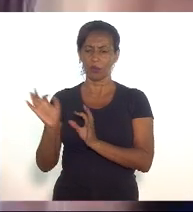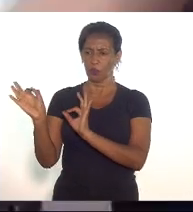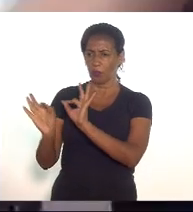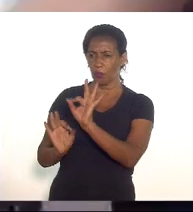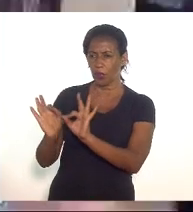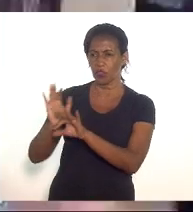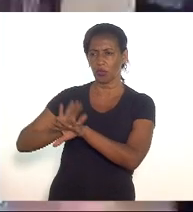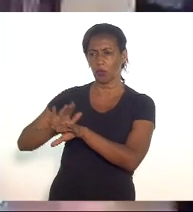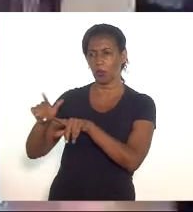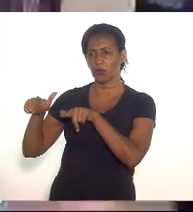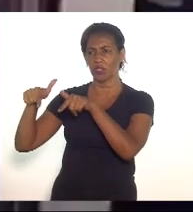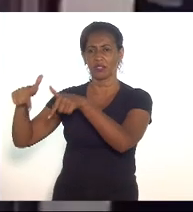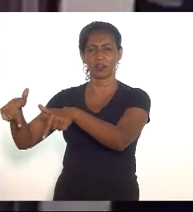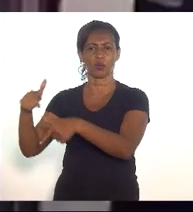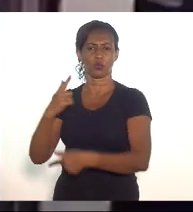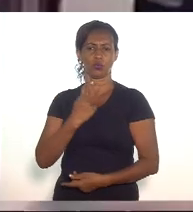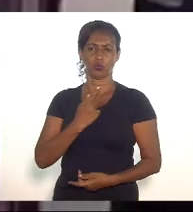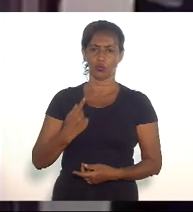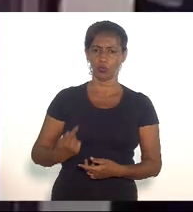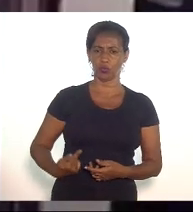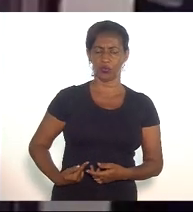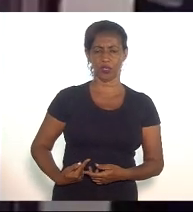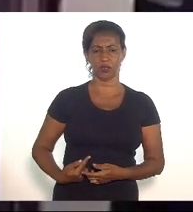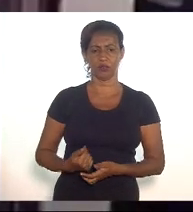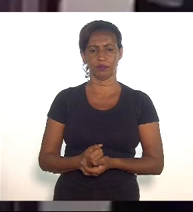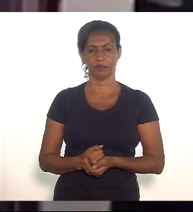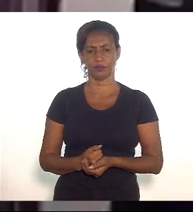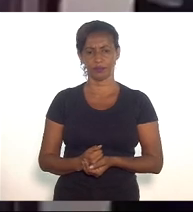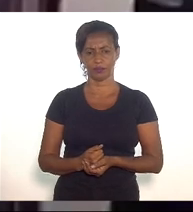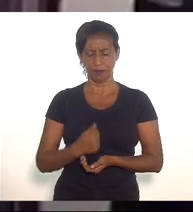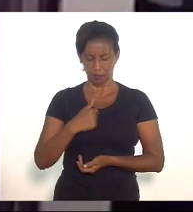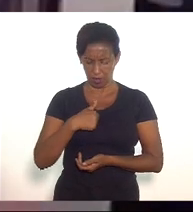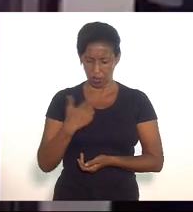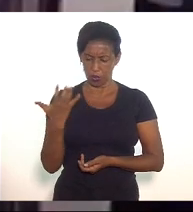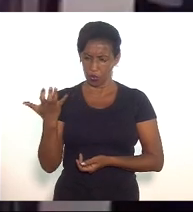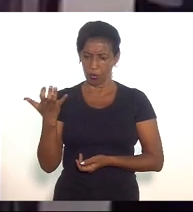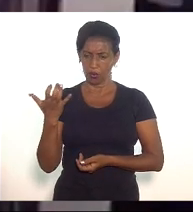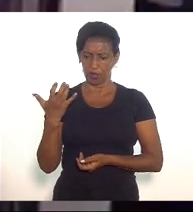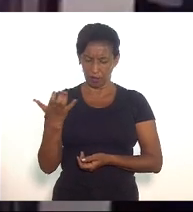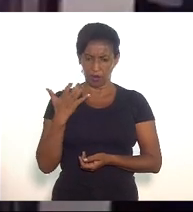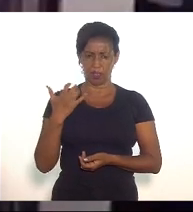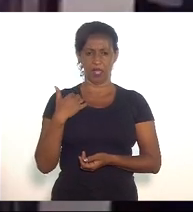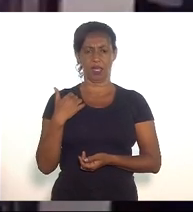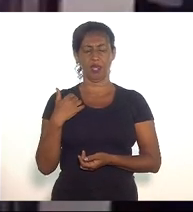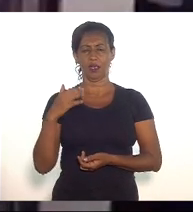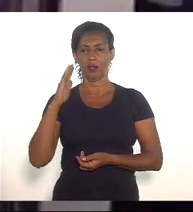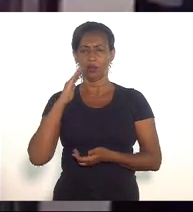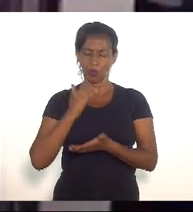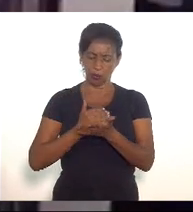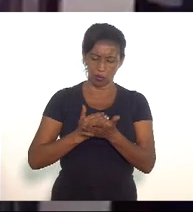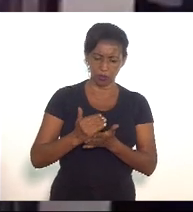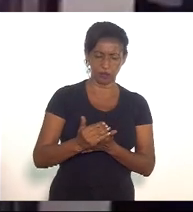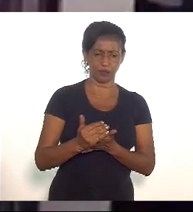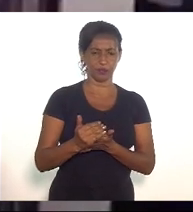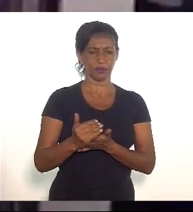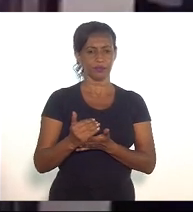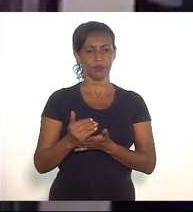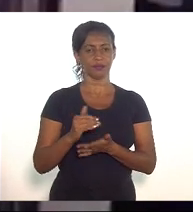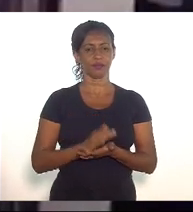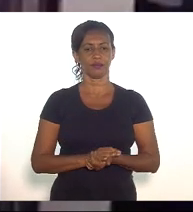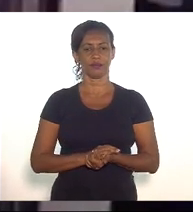projetos e ações do governo. Então, eu gostaria, pelo menos, de pontuar inicialmente isso daí,